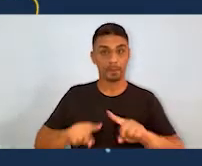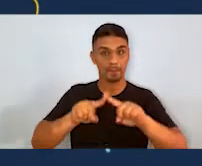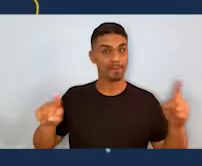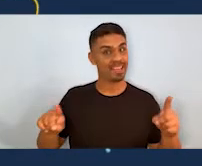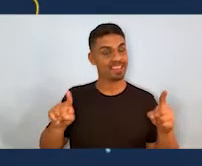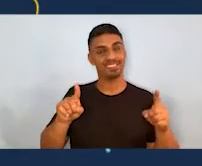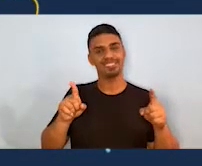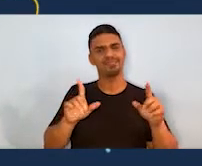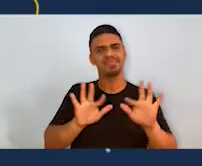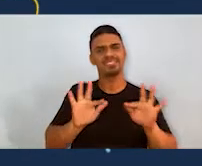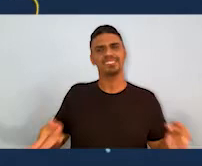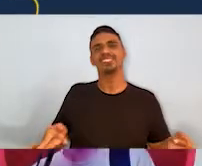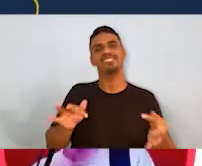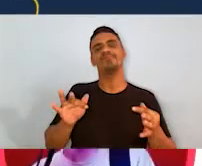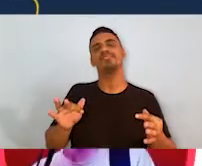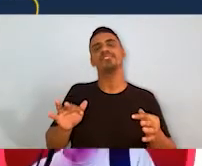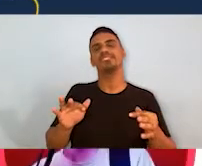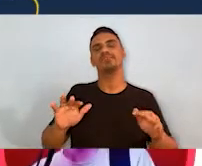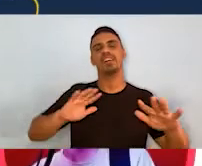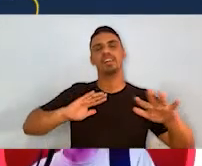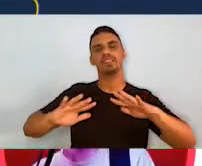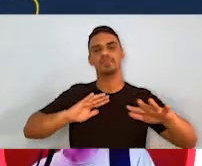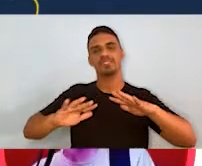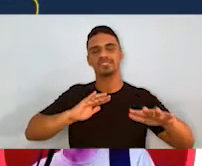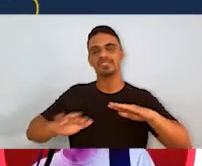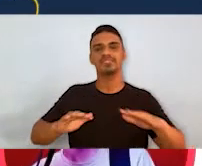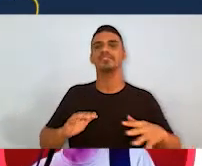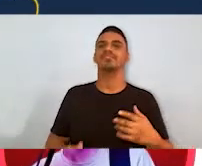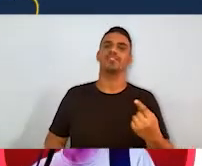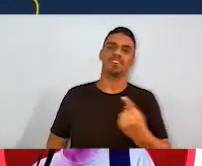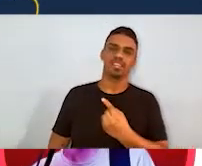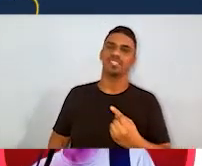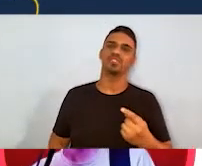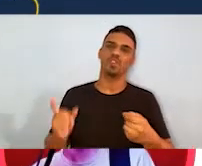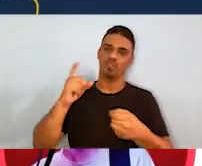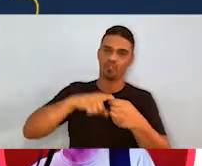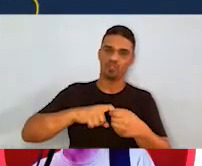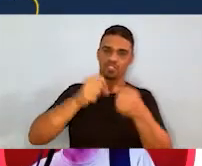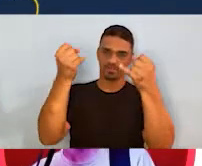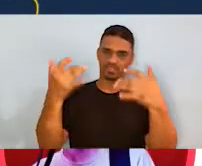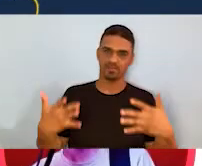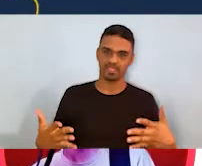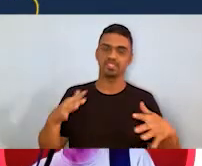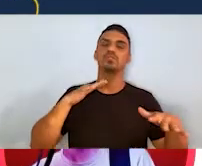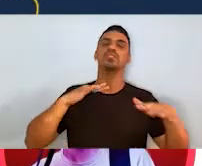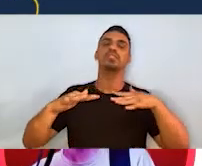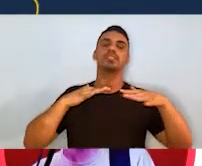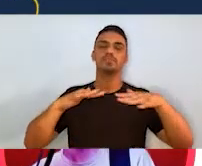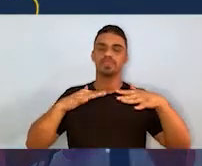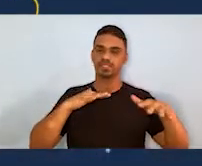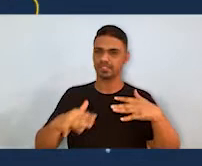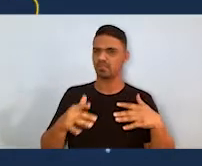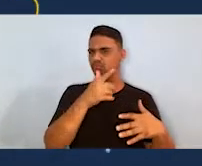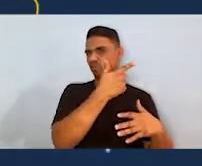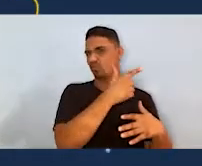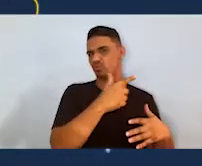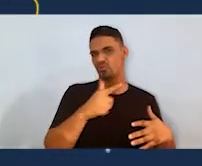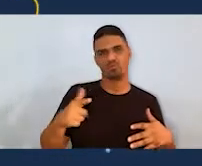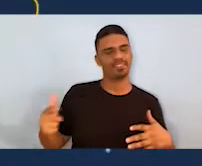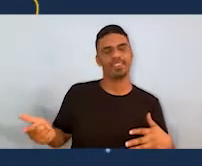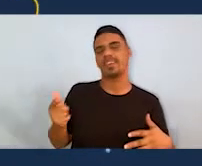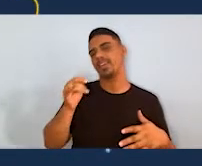Mas basicamente é isso, assim, a parte de animação, voltando aqui, explicando essa questão da animação, não